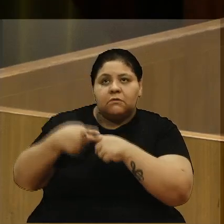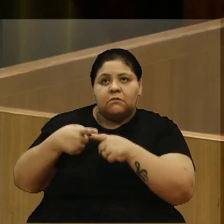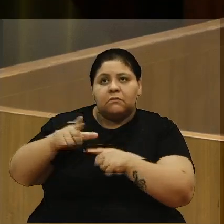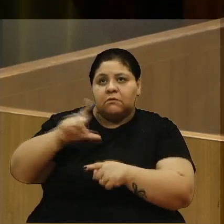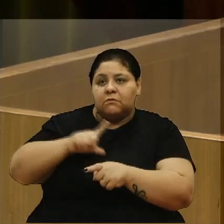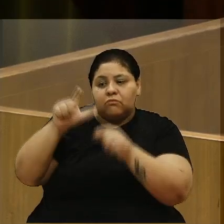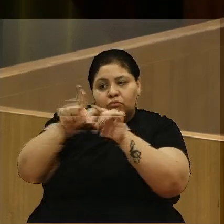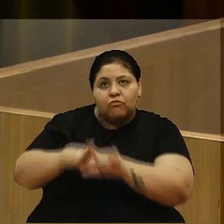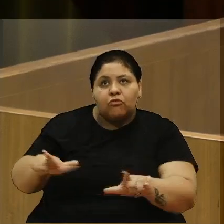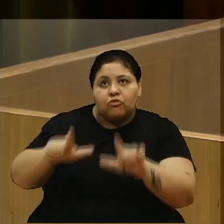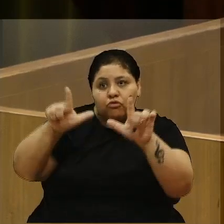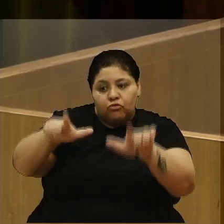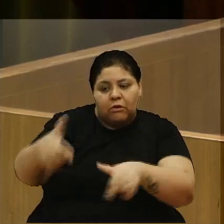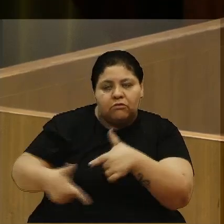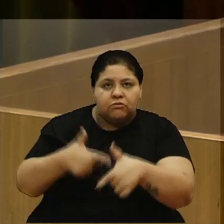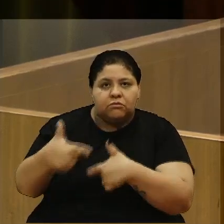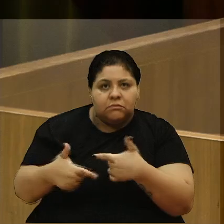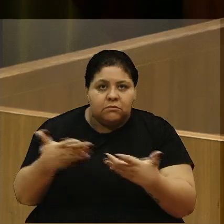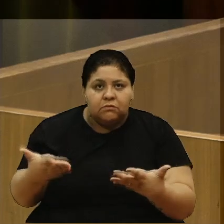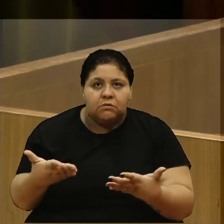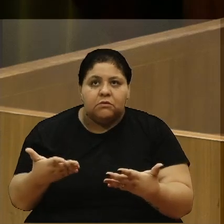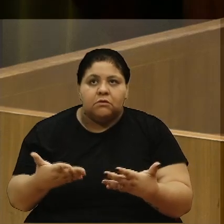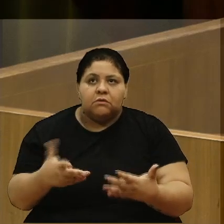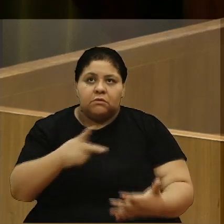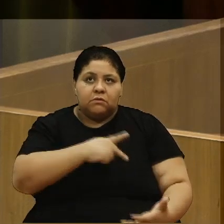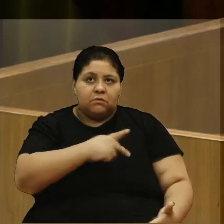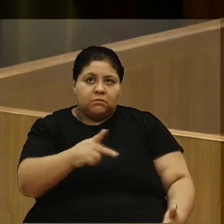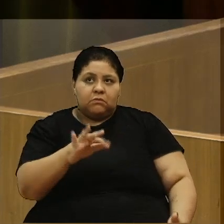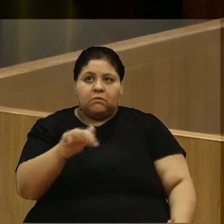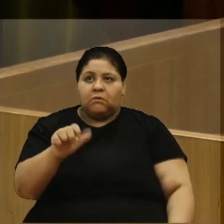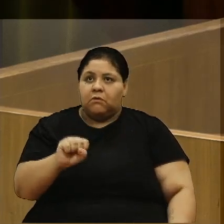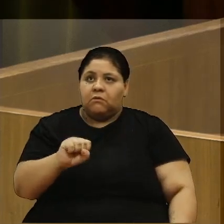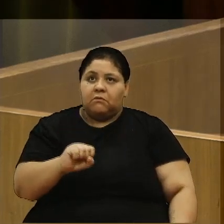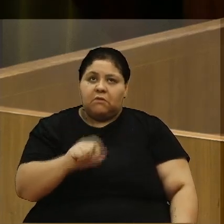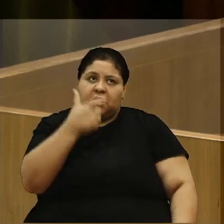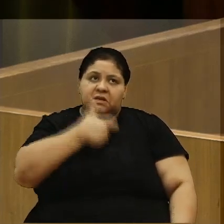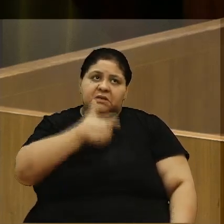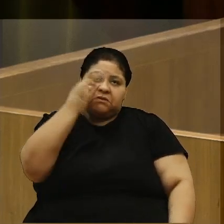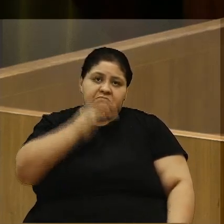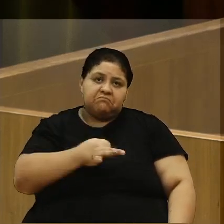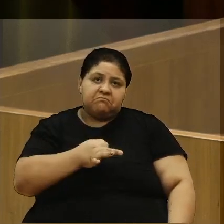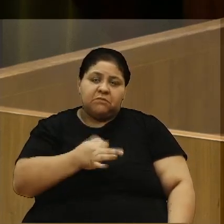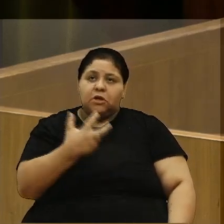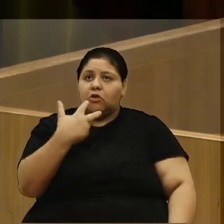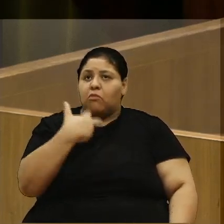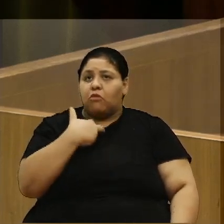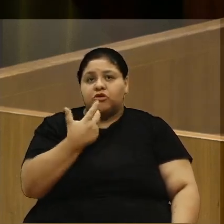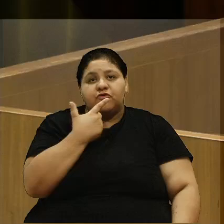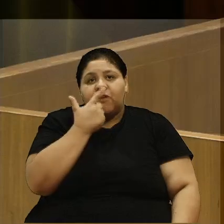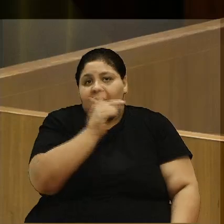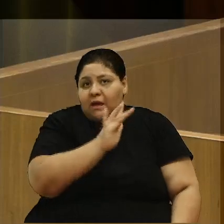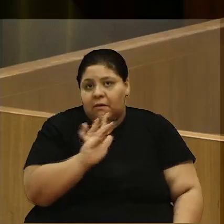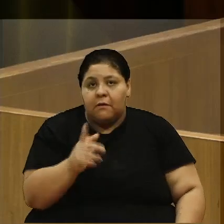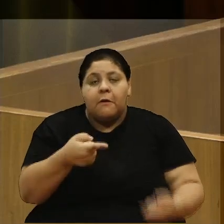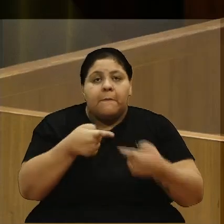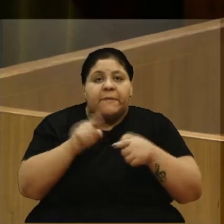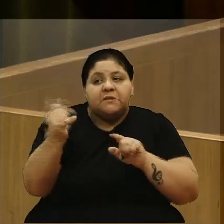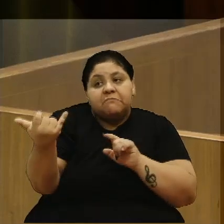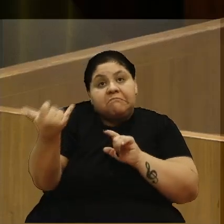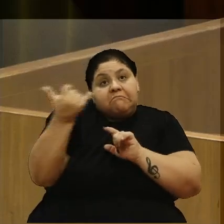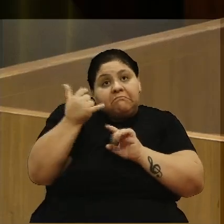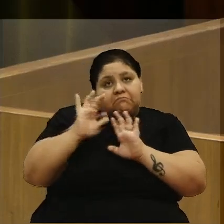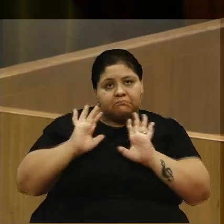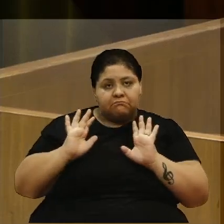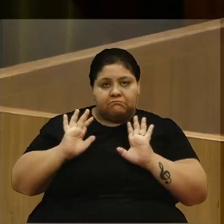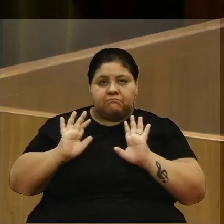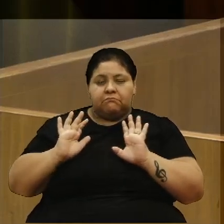que fazer a limpeza do espaço de trabalho. Então, se o presidente da FAS acha que isso é certo, eu não posso afirmar que ele disse, mas ouvi relatos de que ele